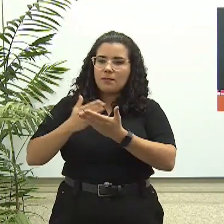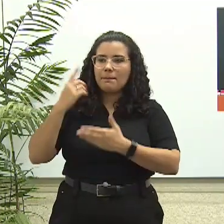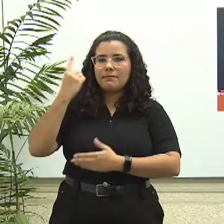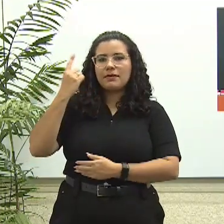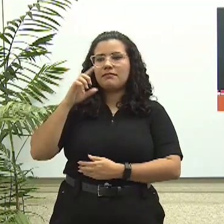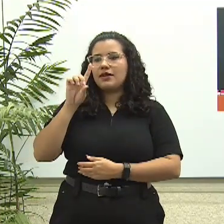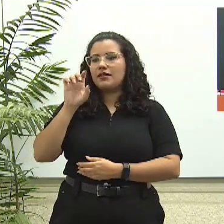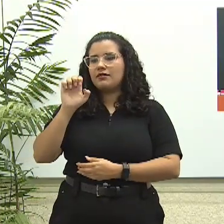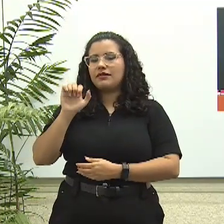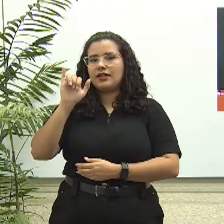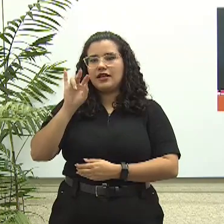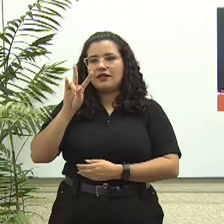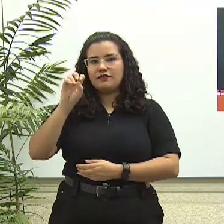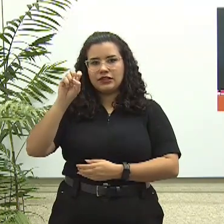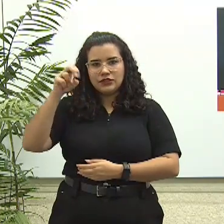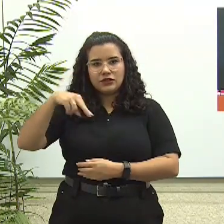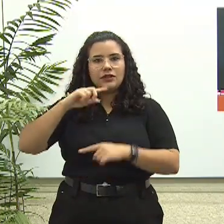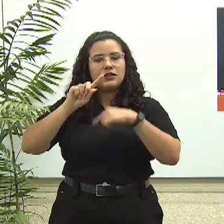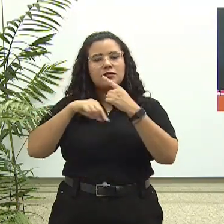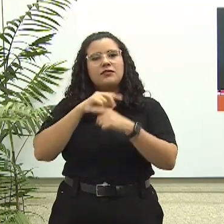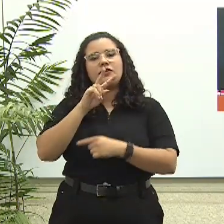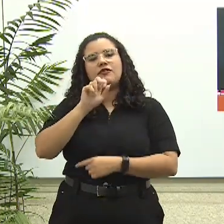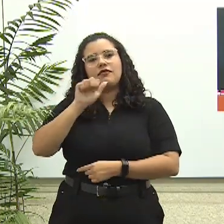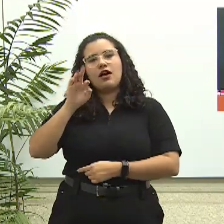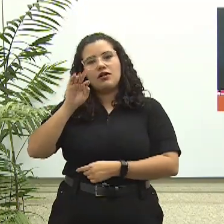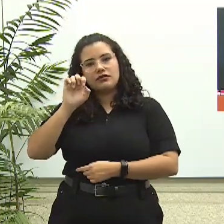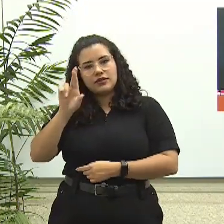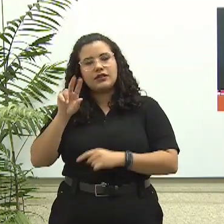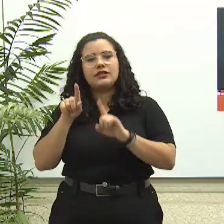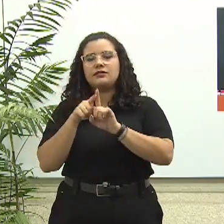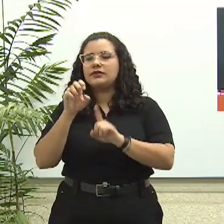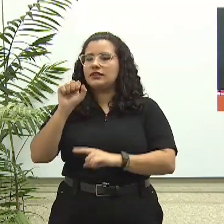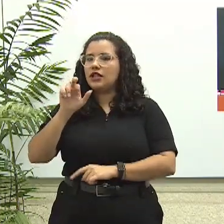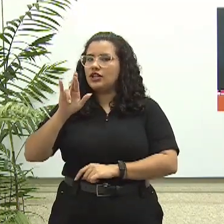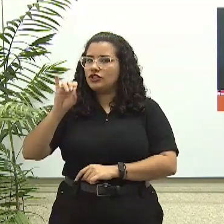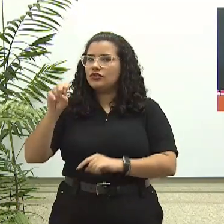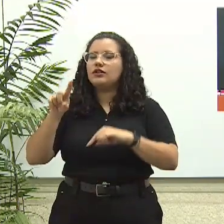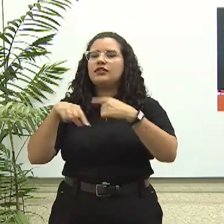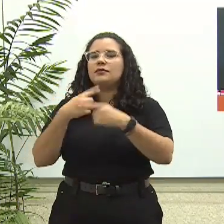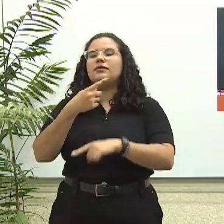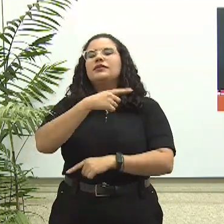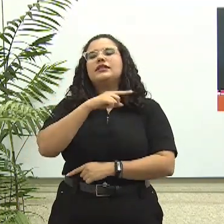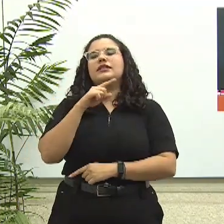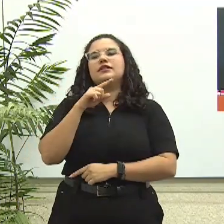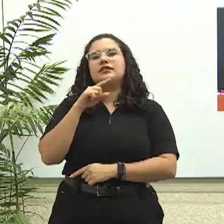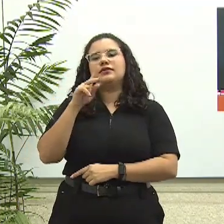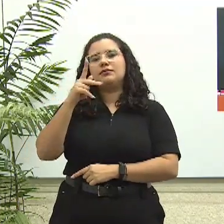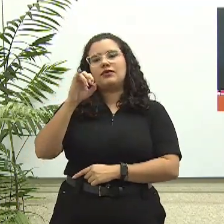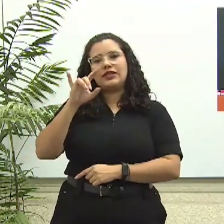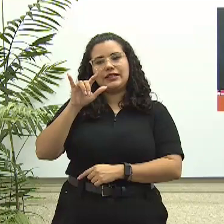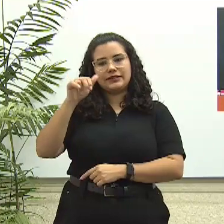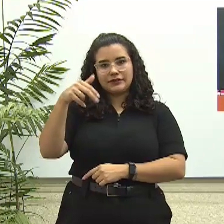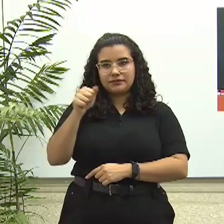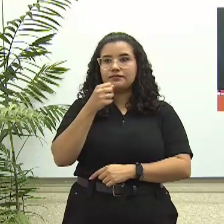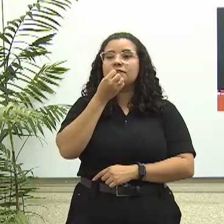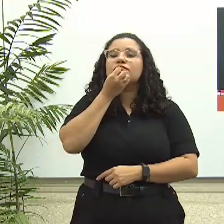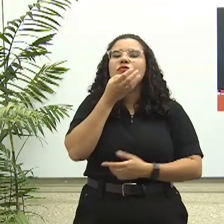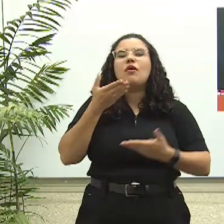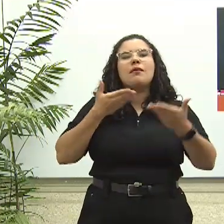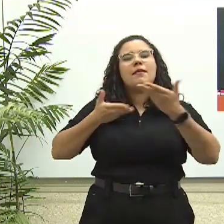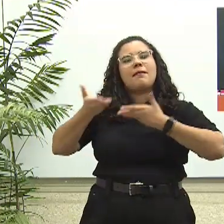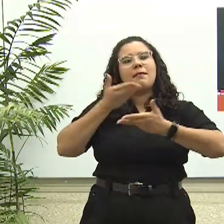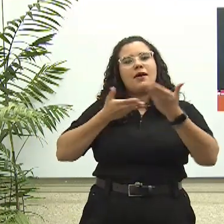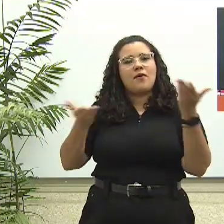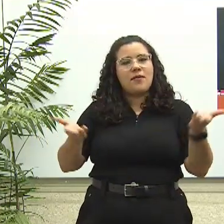e seguido do Walter Sérgio e Poliana como debatedores tudo bem E um bom debate a todos bom